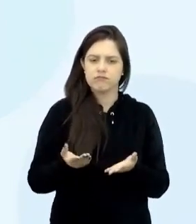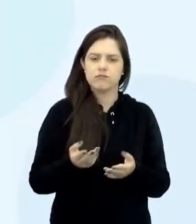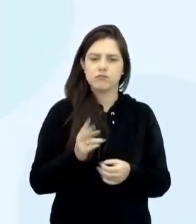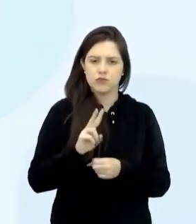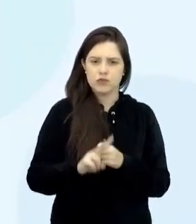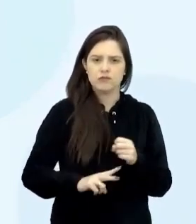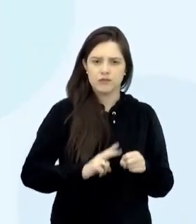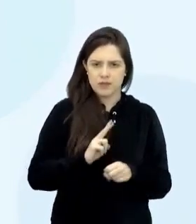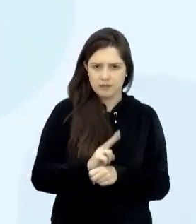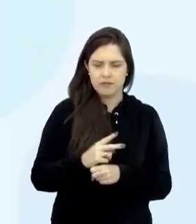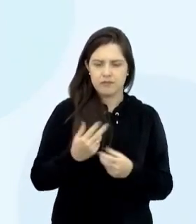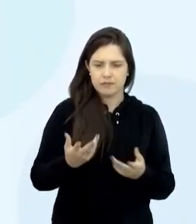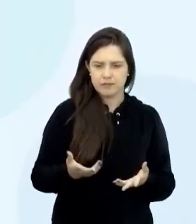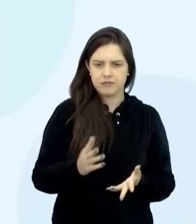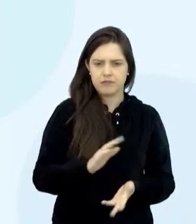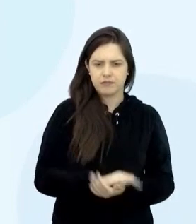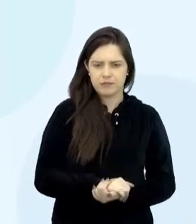tratamento,